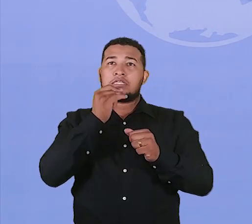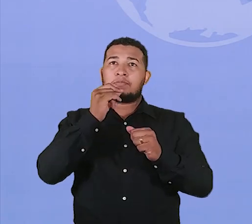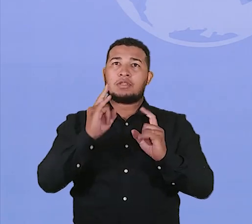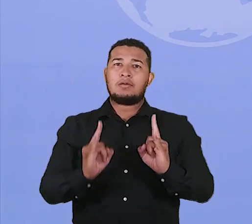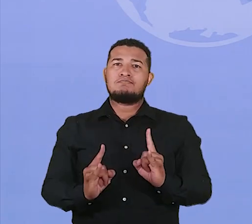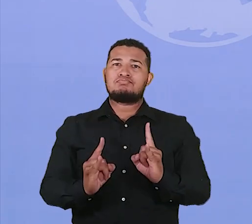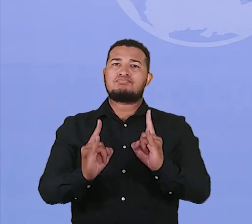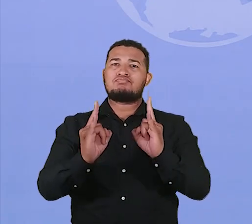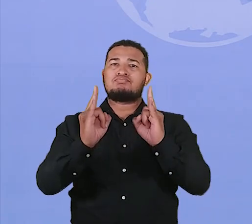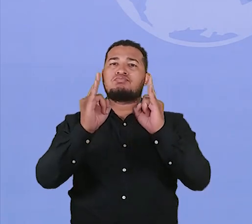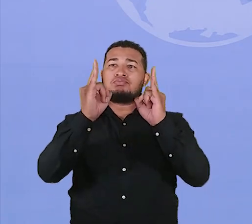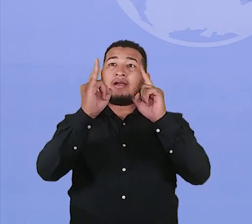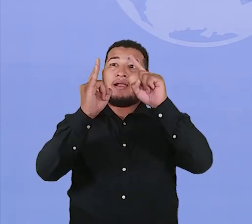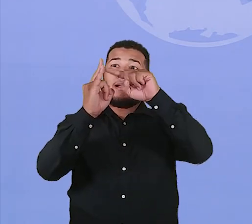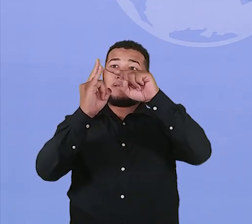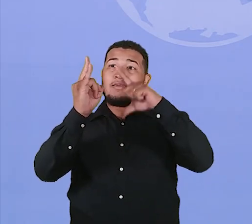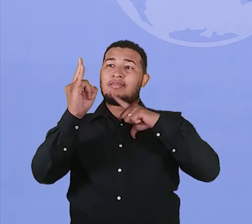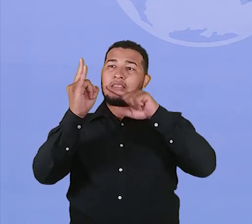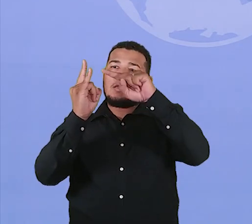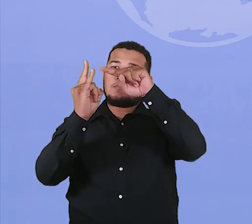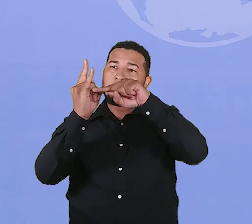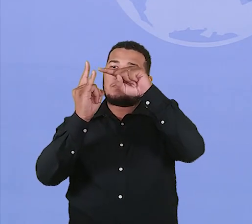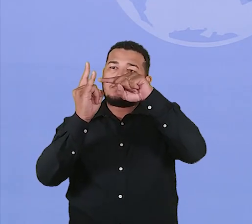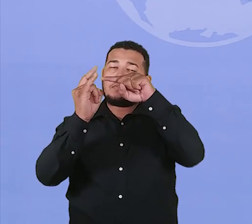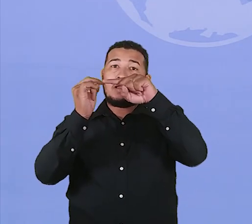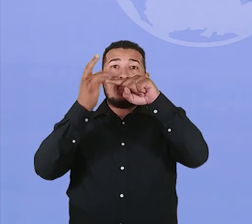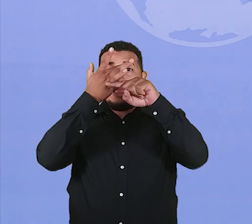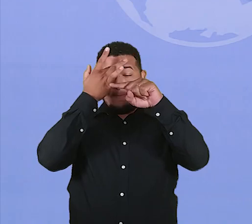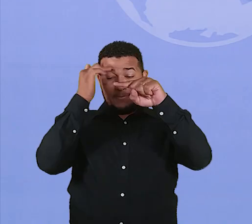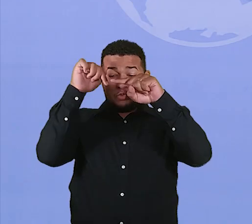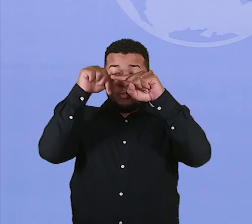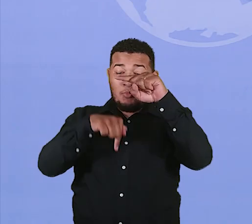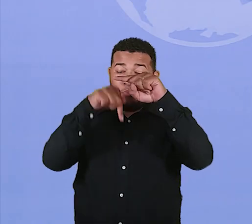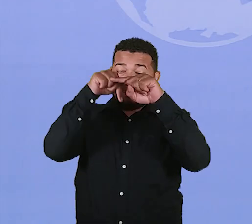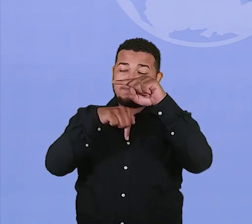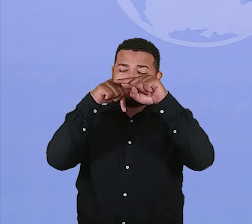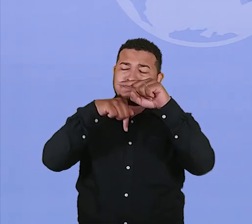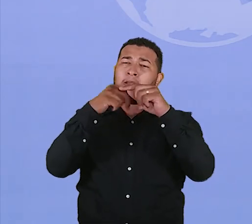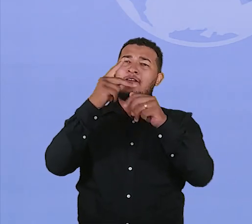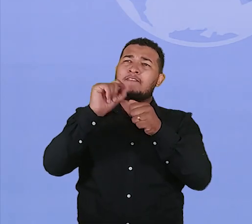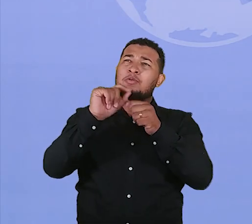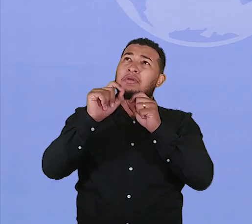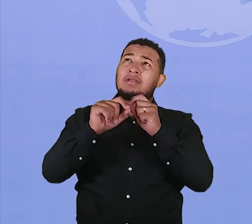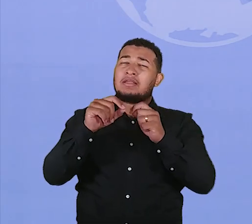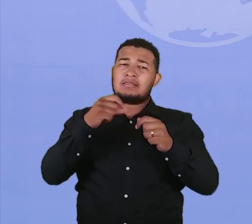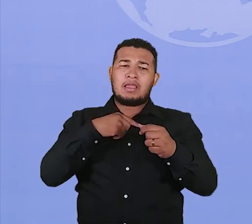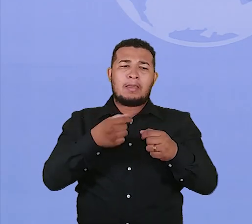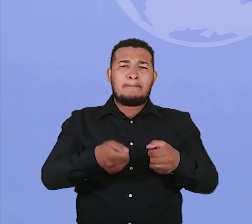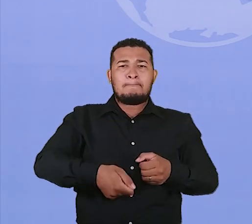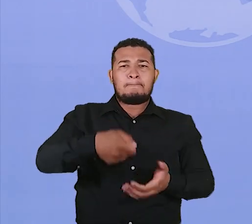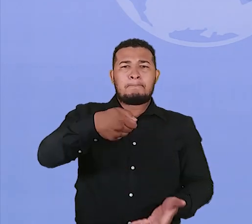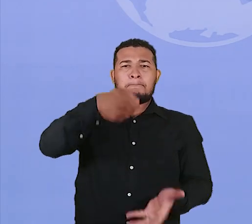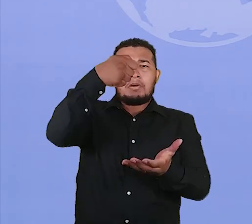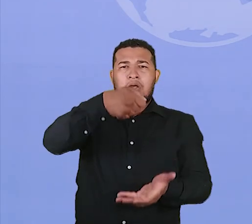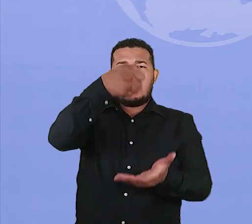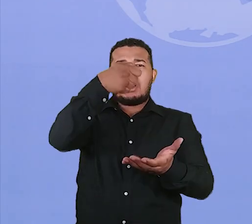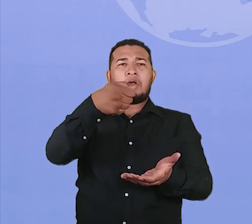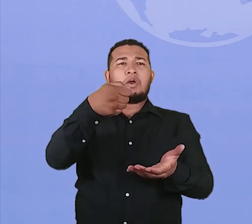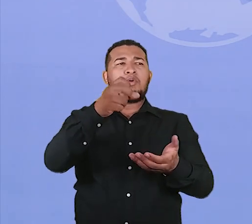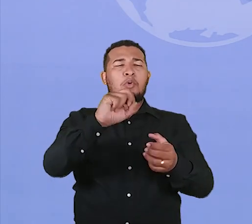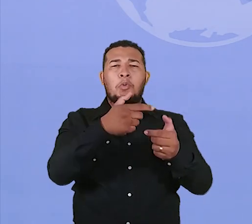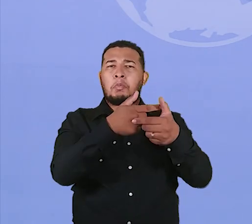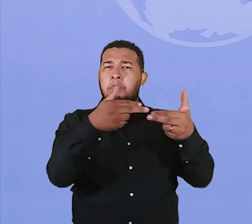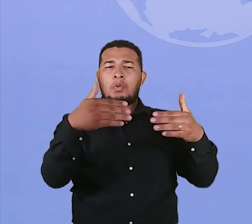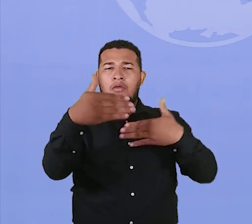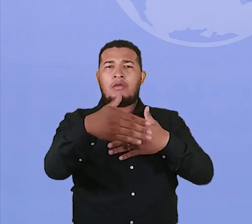uma ronda não lá em cima e uma pessoa que embaixo no andar de baixo vai lá encher um balde um caixote